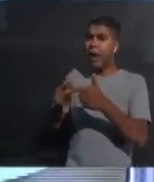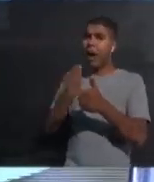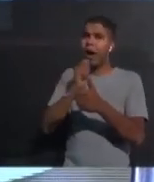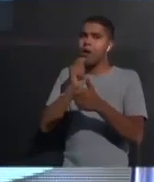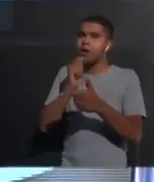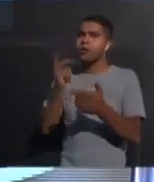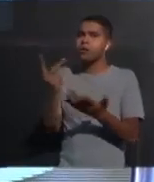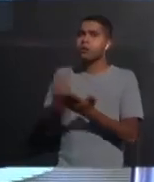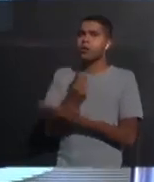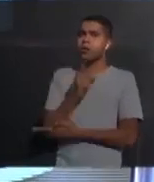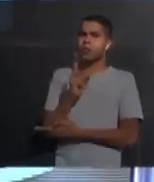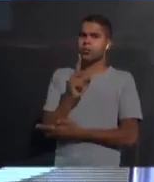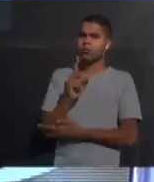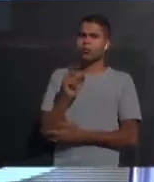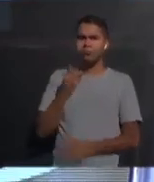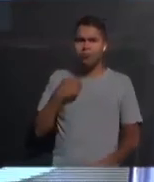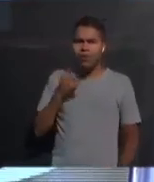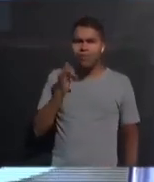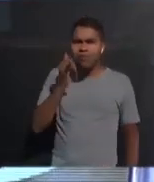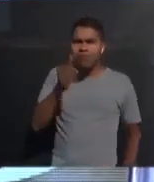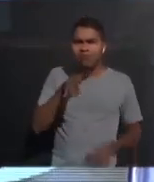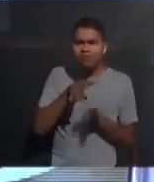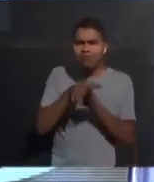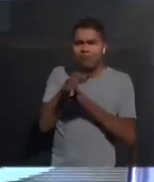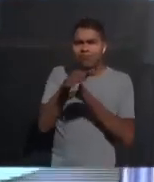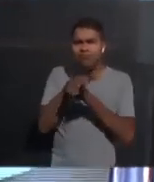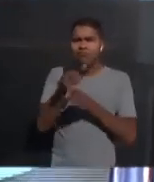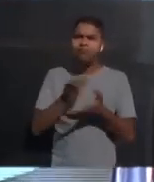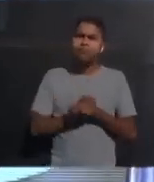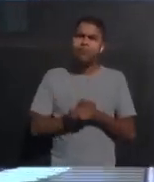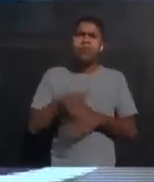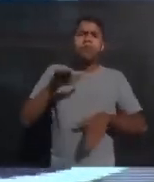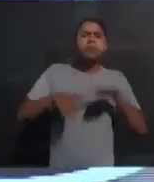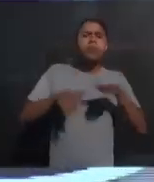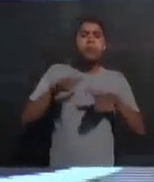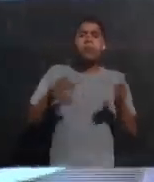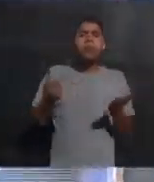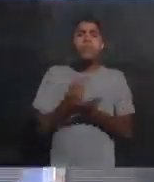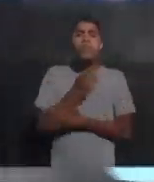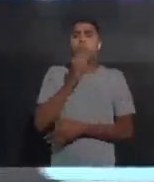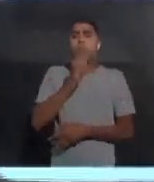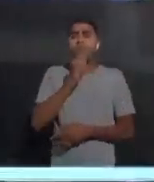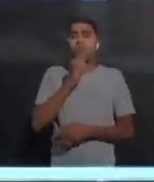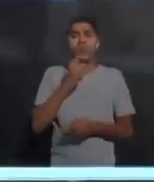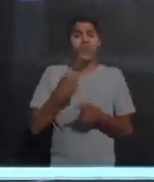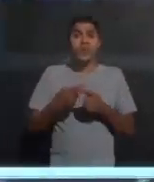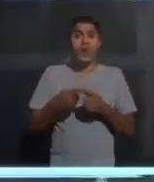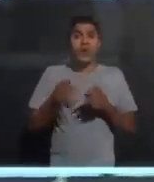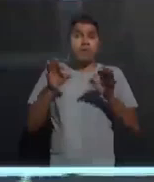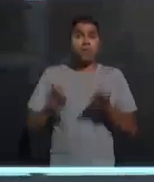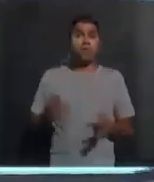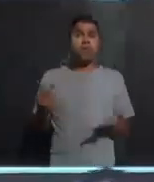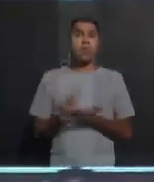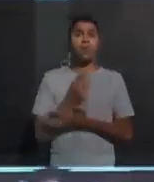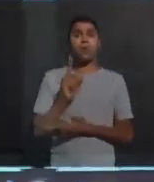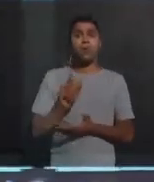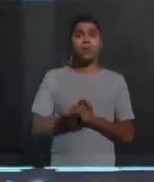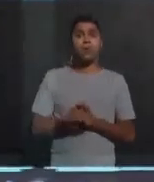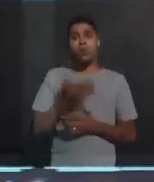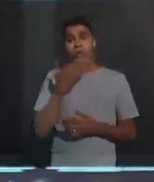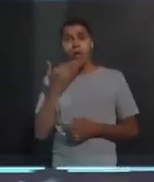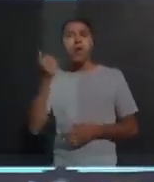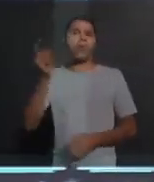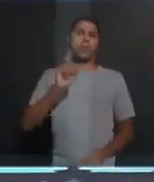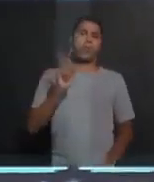e ainda na sua vida posso dizer de repente não aconteceu mesmo que não era pra acontecer não era o melhor pra você